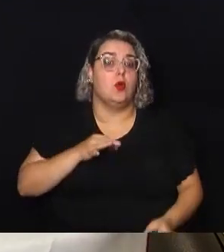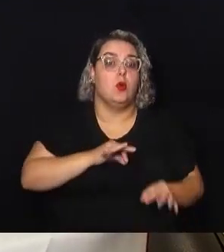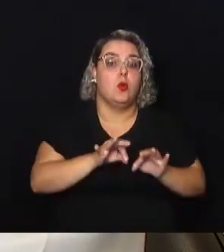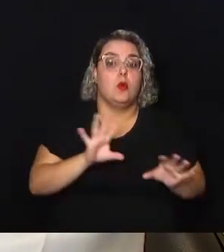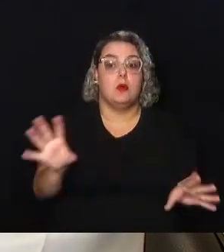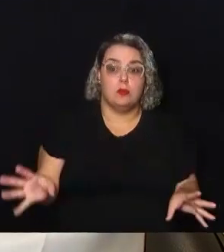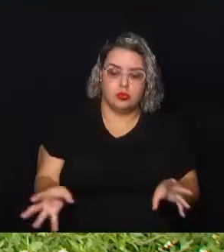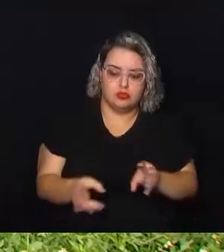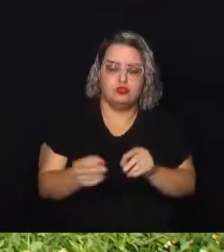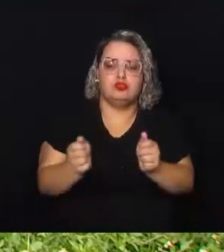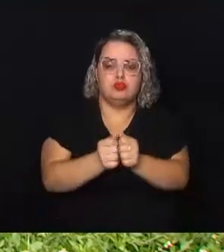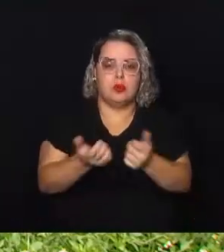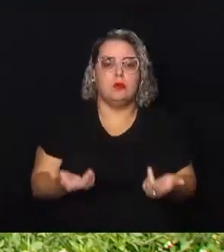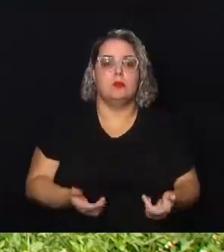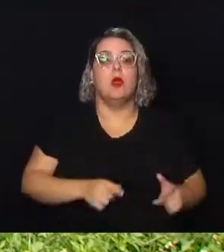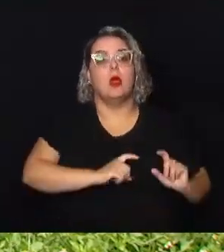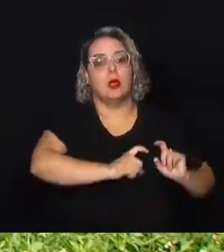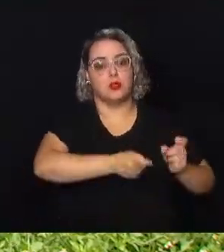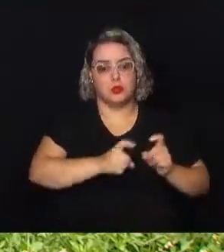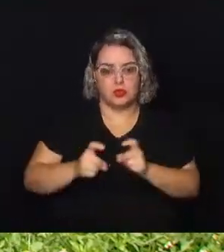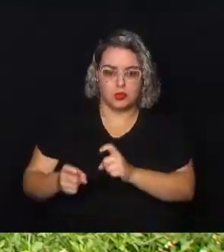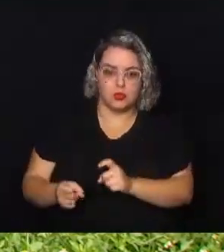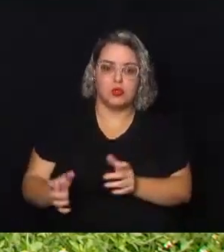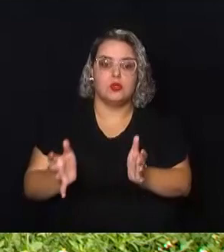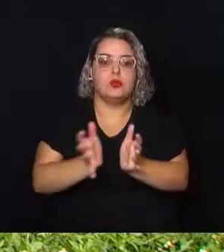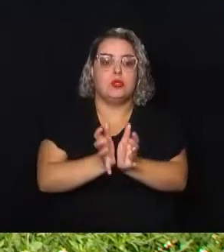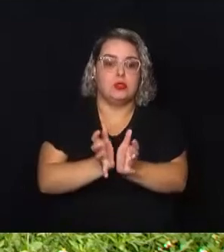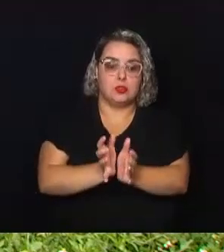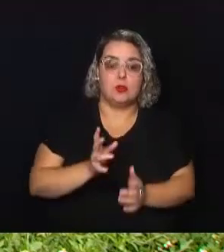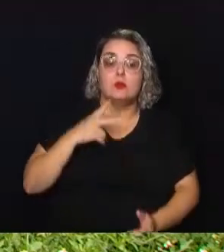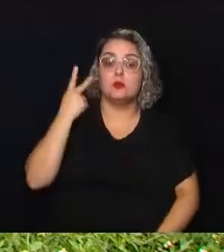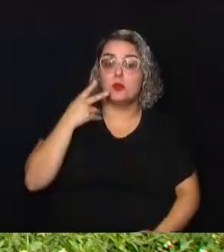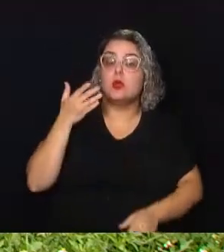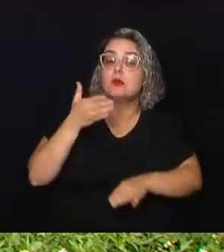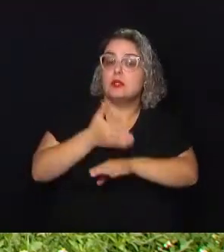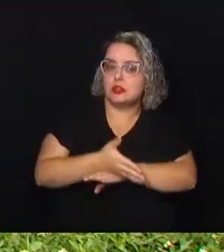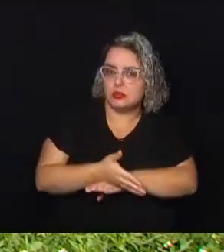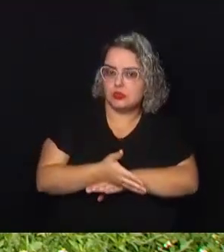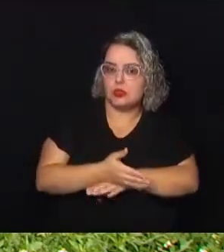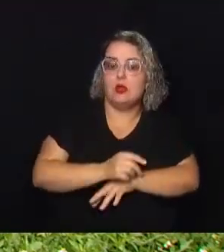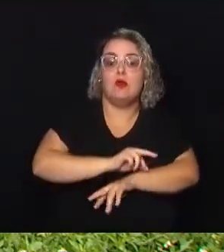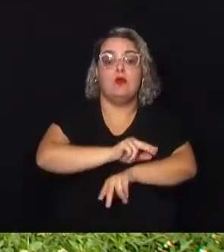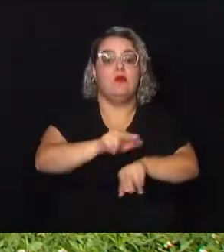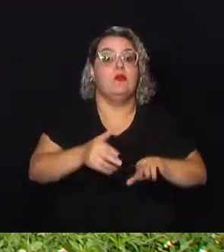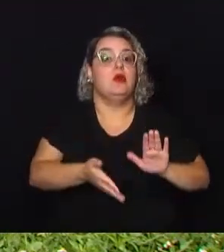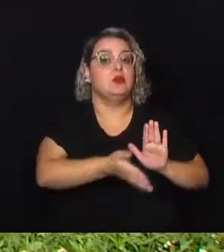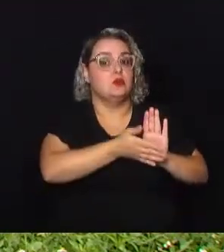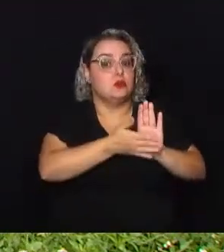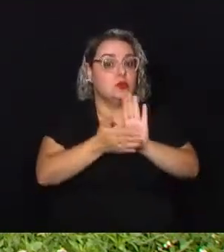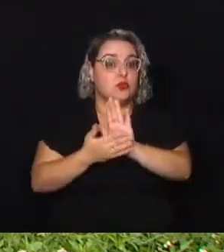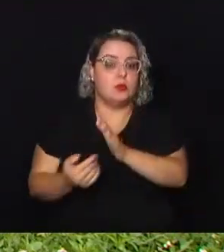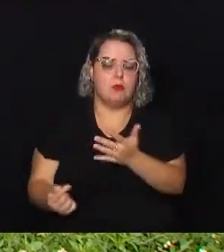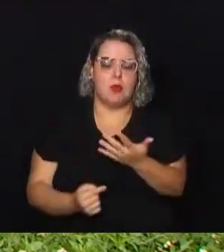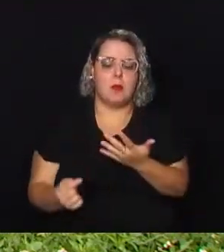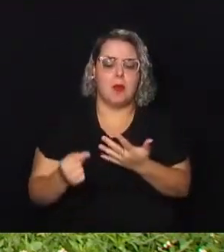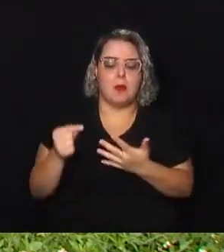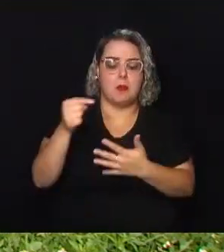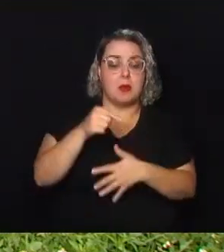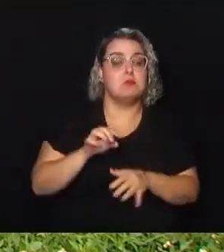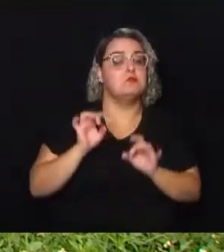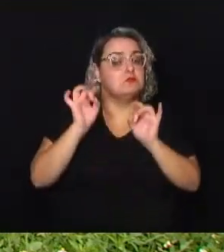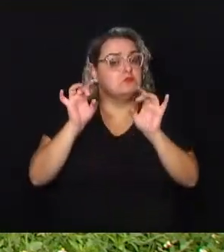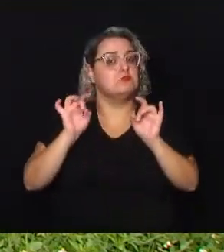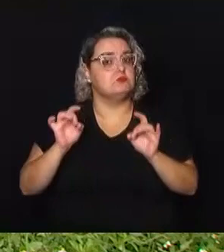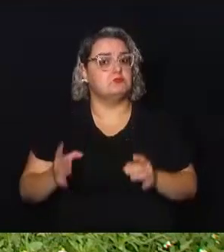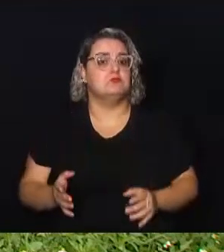condense tudo isso durante as reuniões da comissão que os vereadores fizeram parte várias propostas foram levantadas